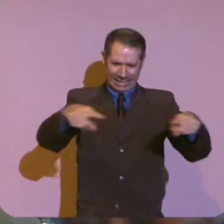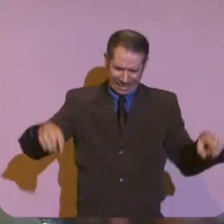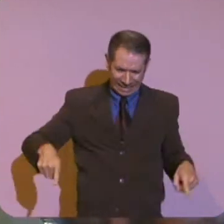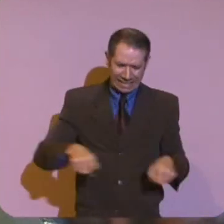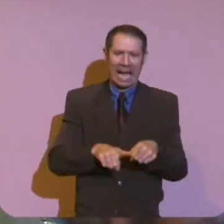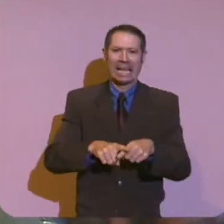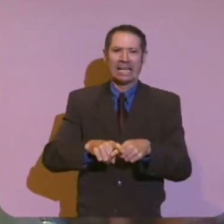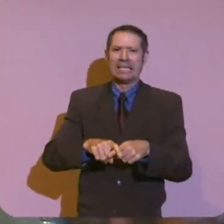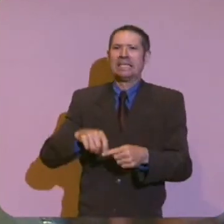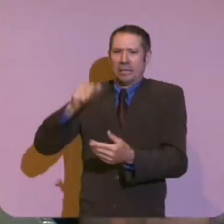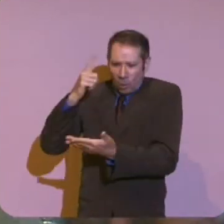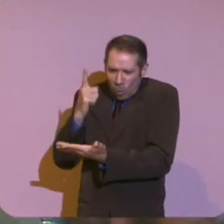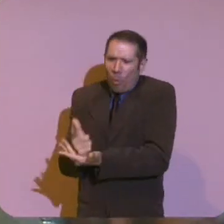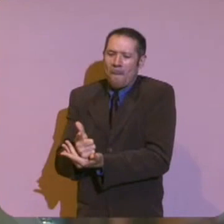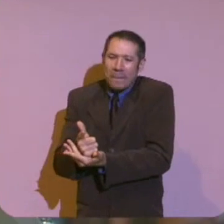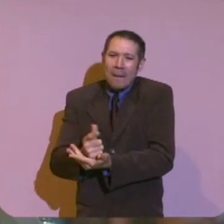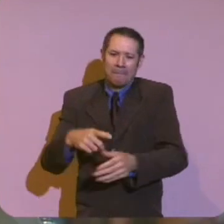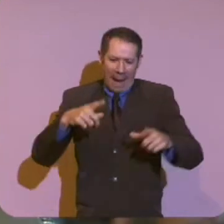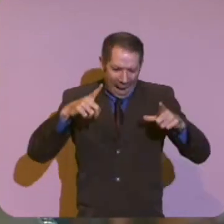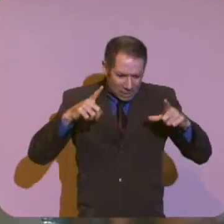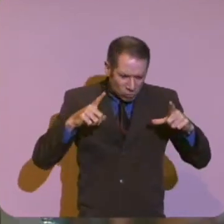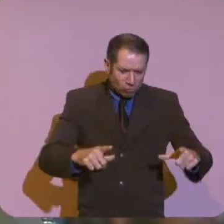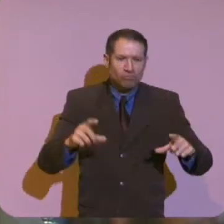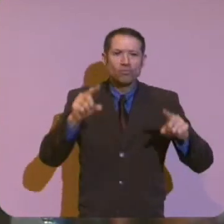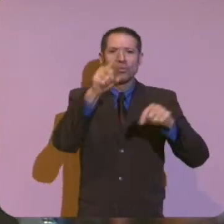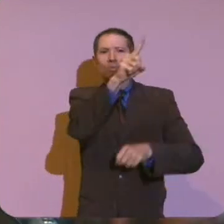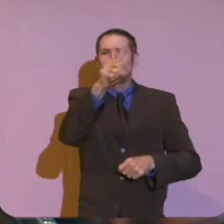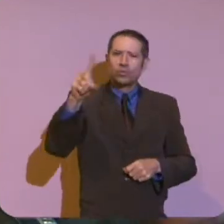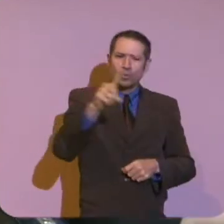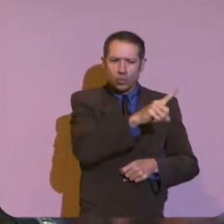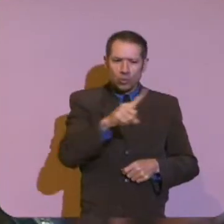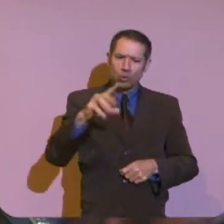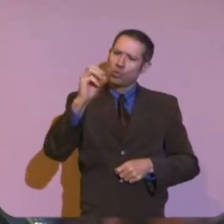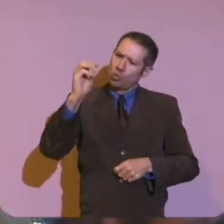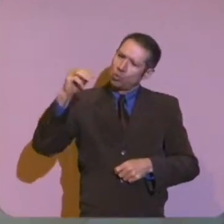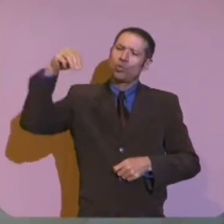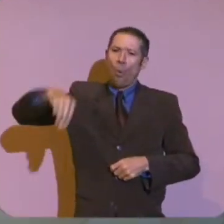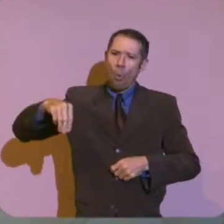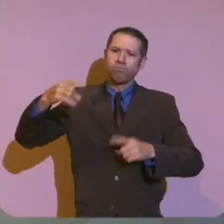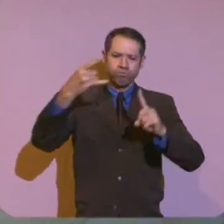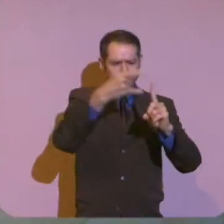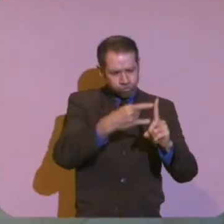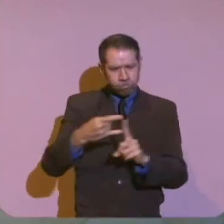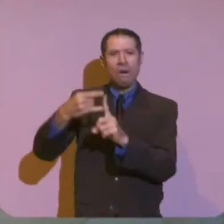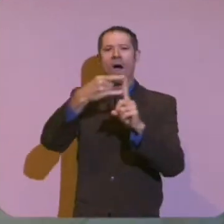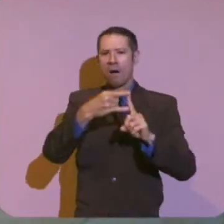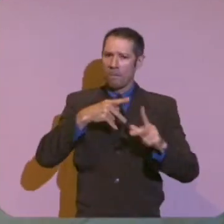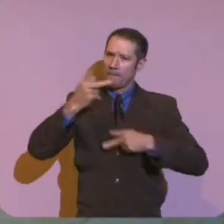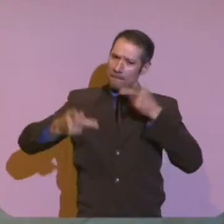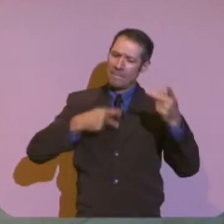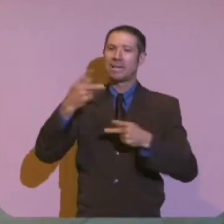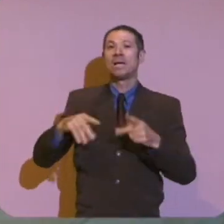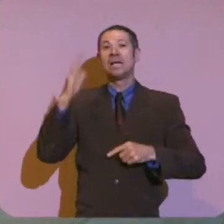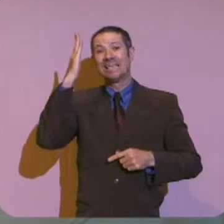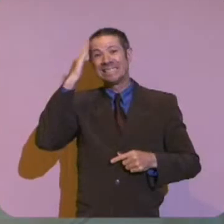que comprar mais espaço no Zoom para ele poder falar. Mas sabe por quê? porque